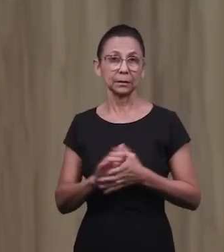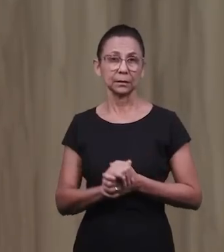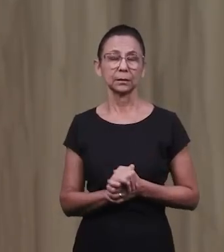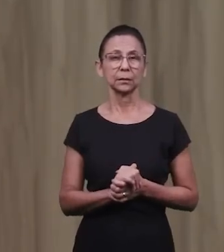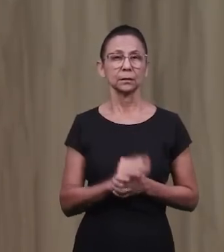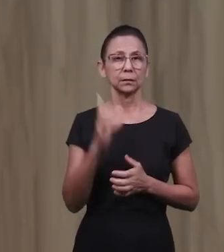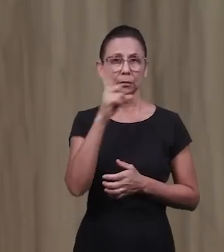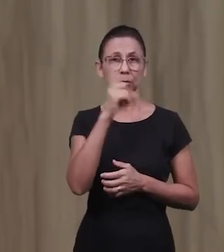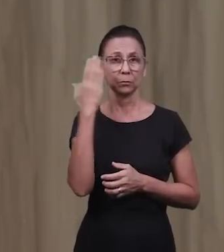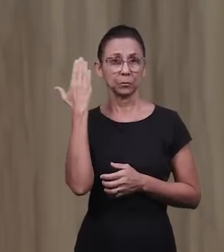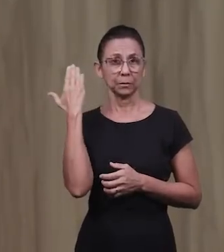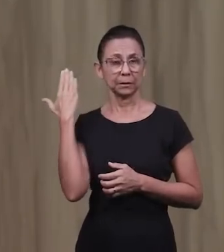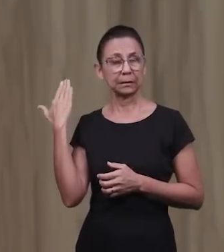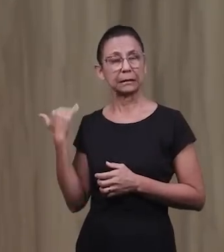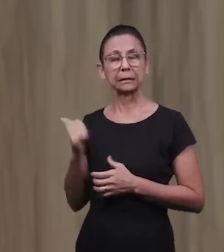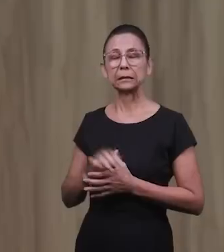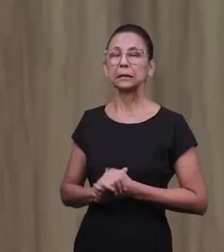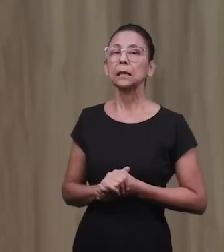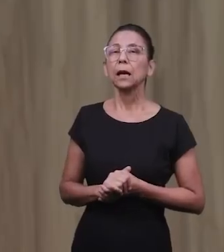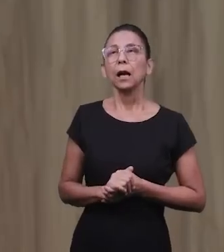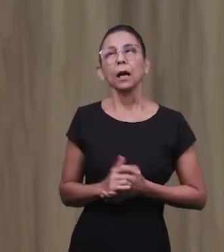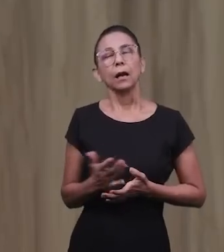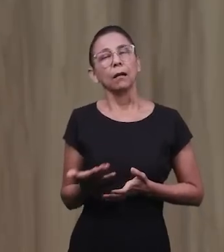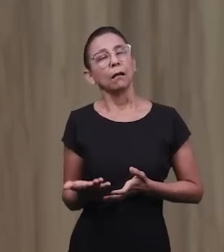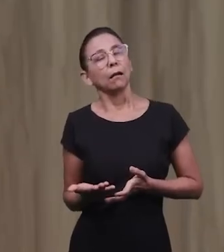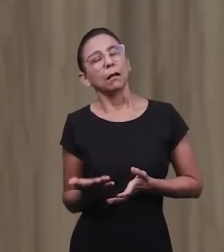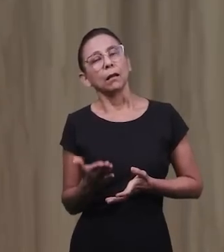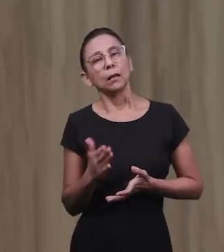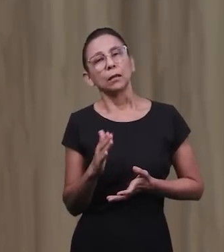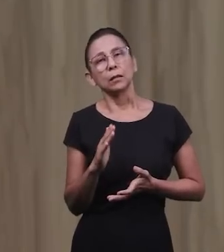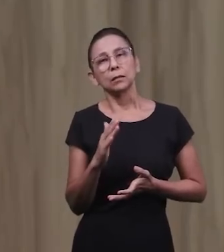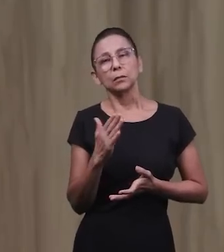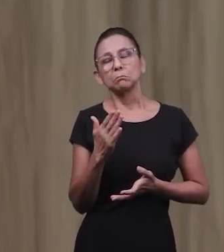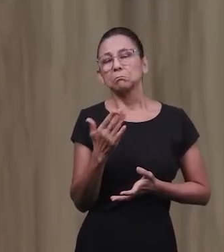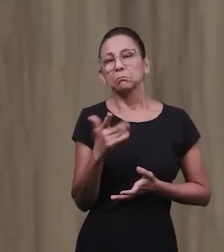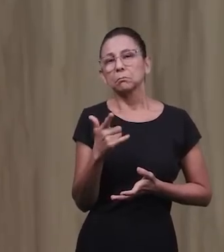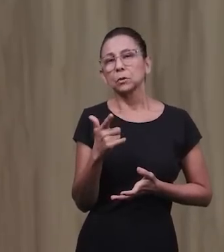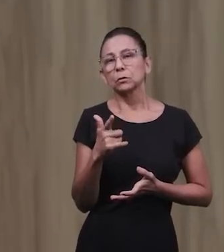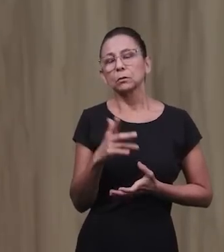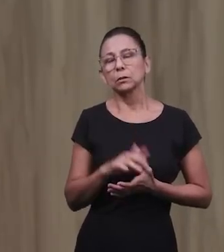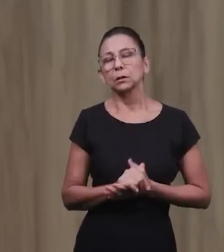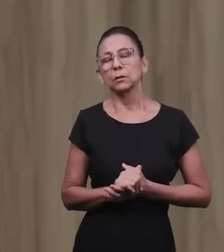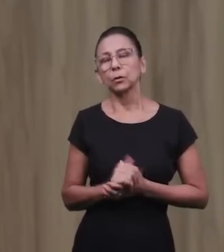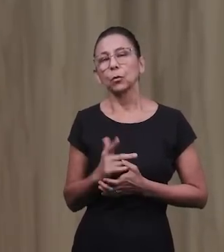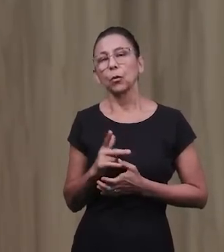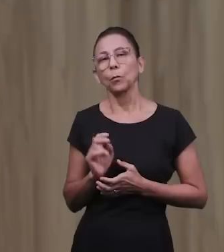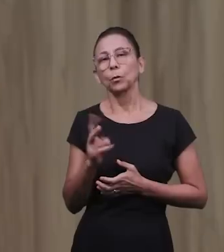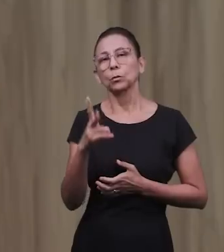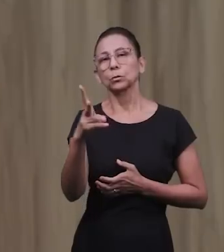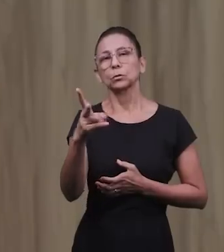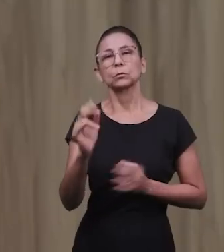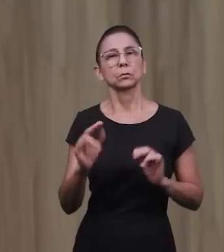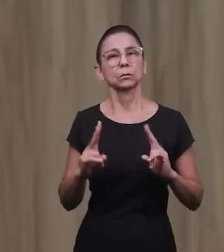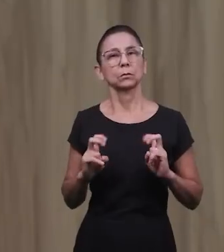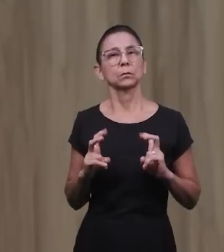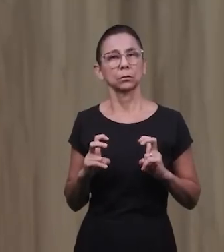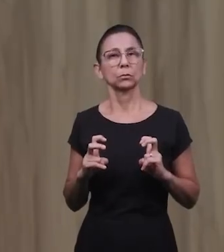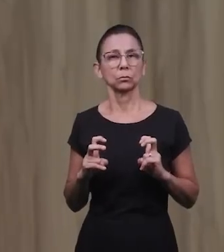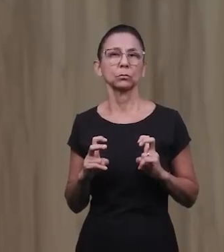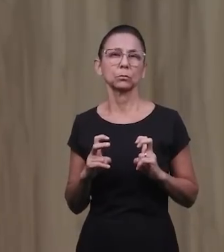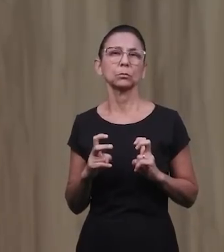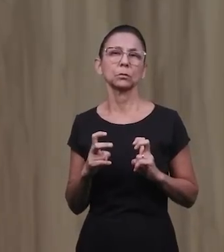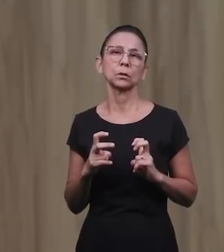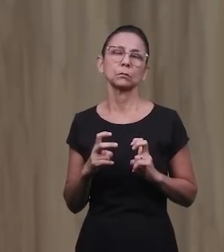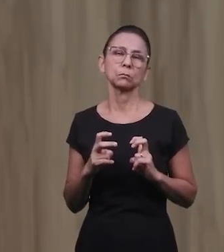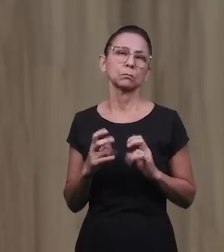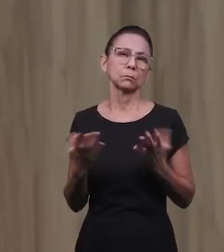Dominical que tivemos, né, no domingo passado, não foi abordada a continuação dos assuntos que a gente vem